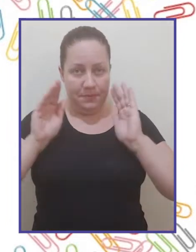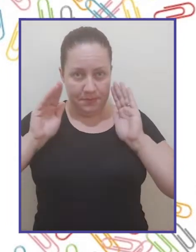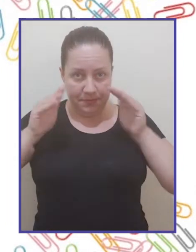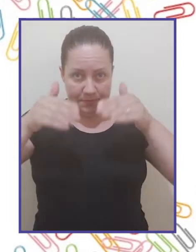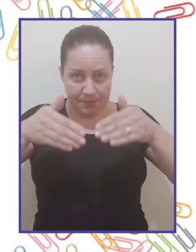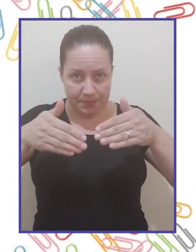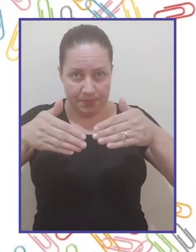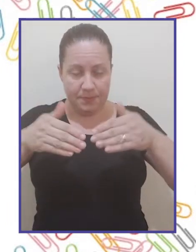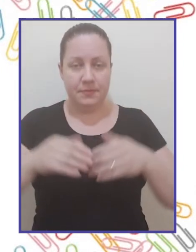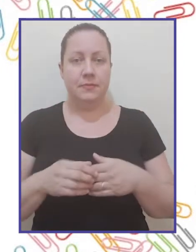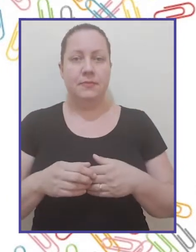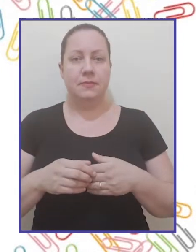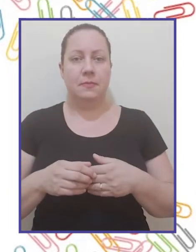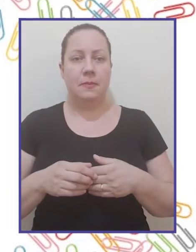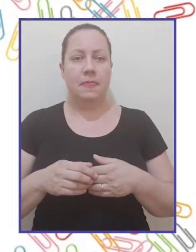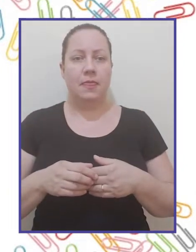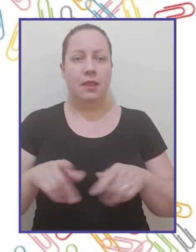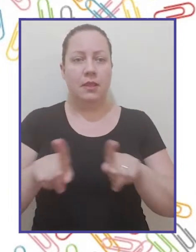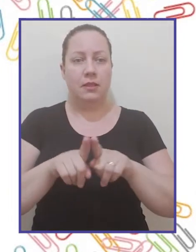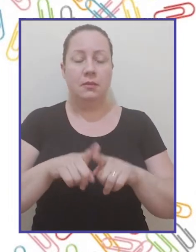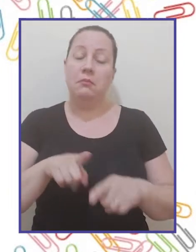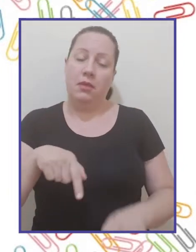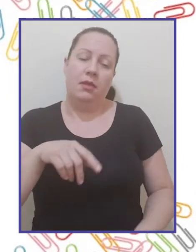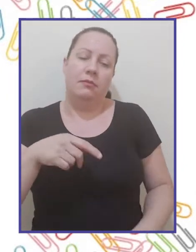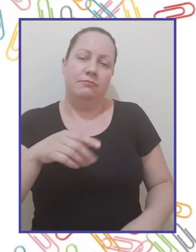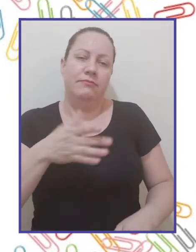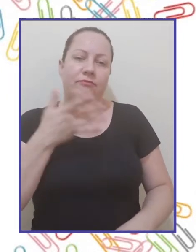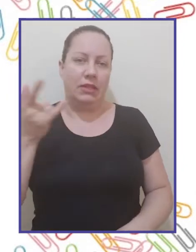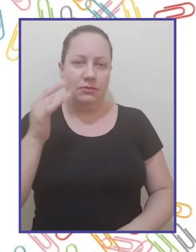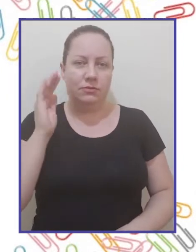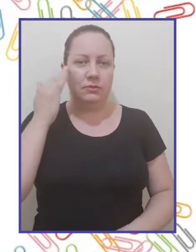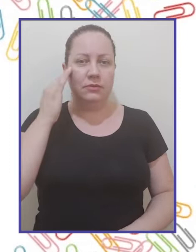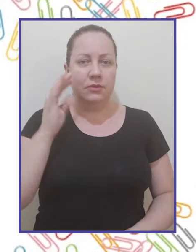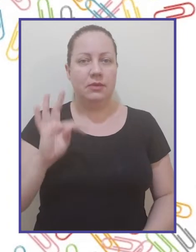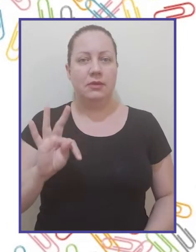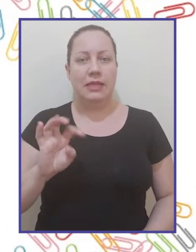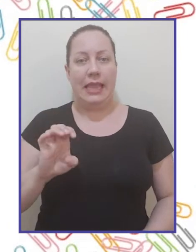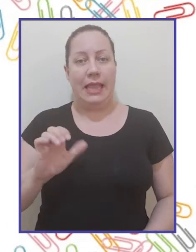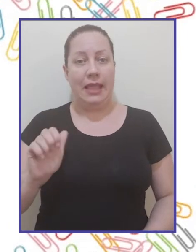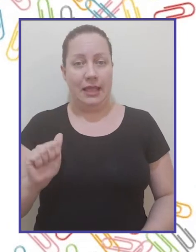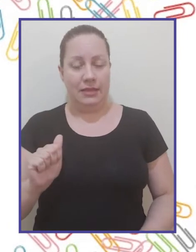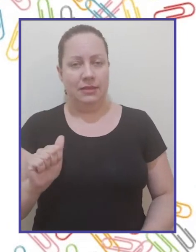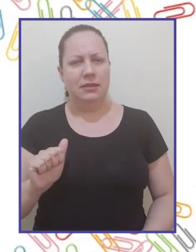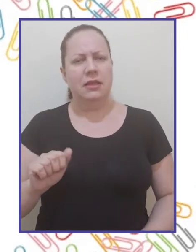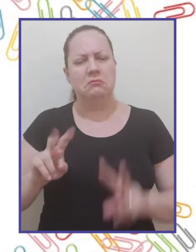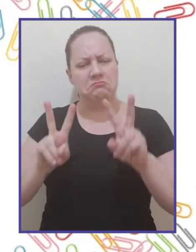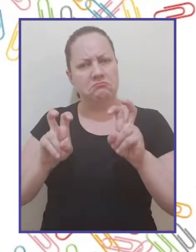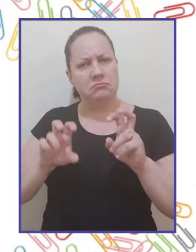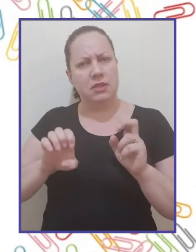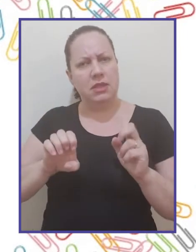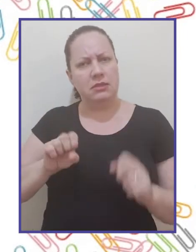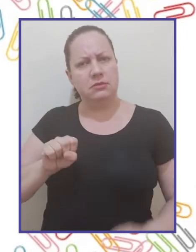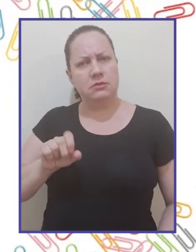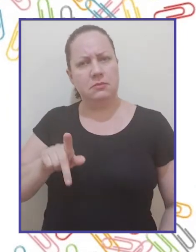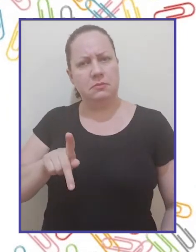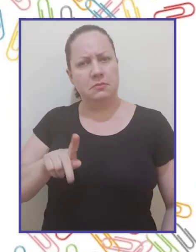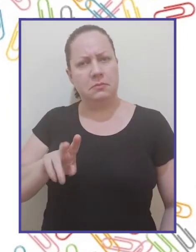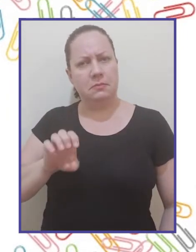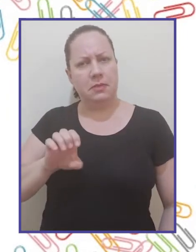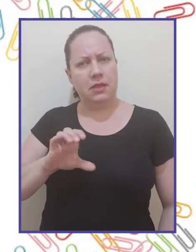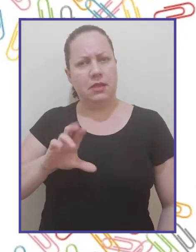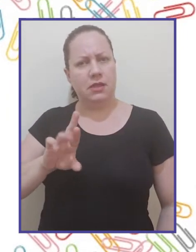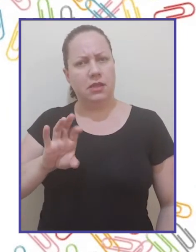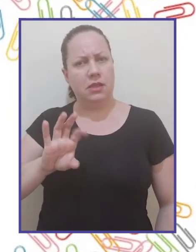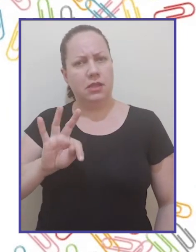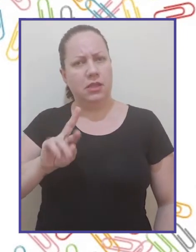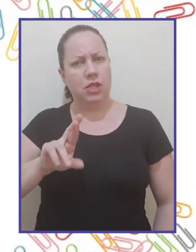autismo, também conhecido como TEA. Recebe o nome de espectro porque abrange situações